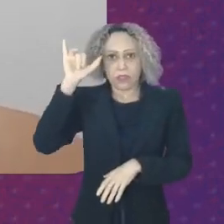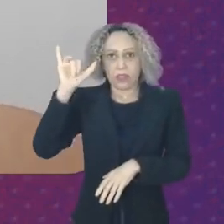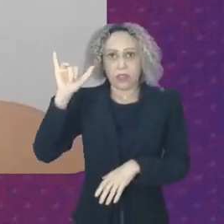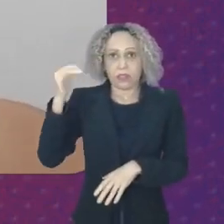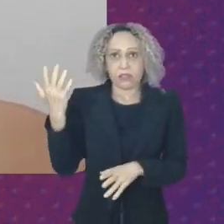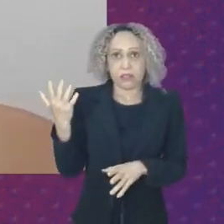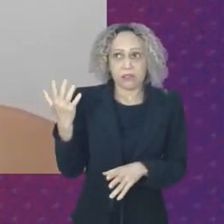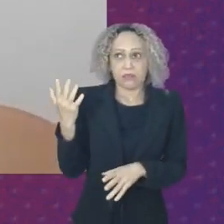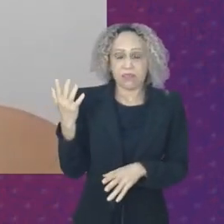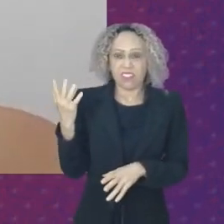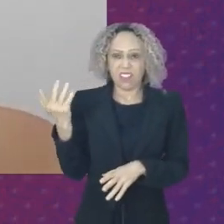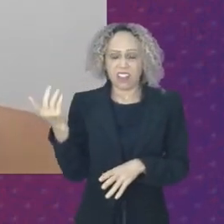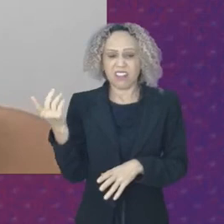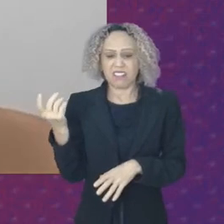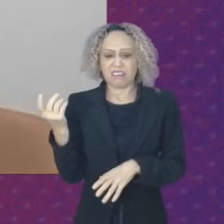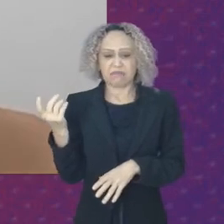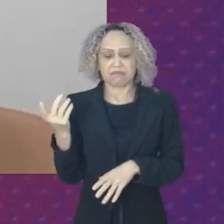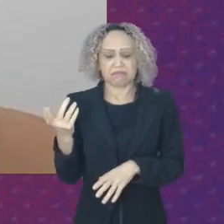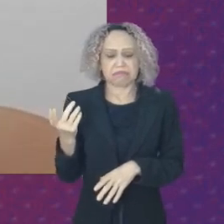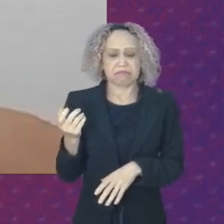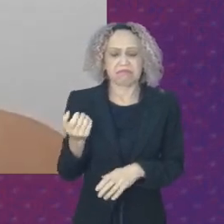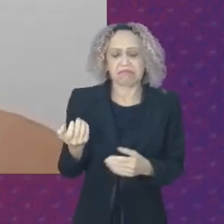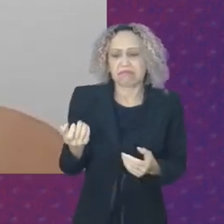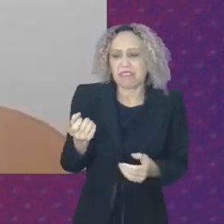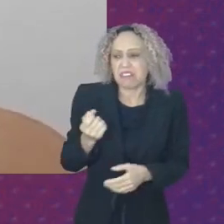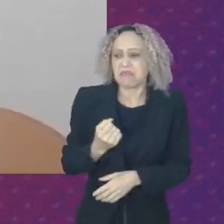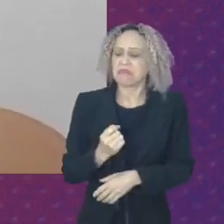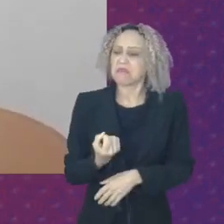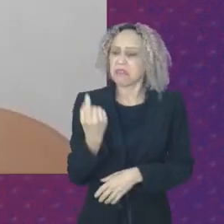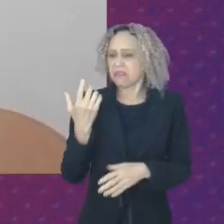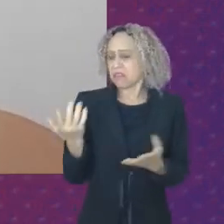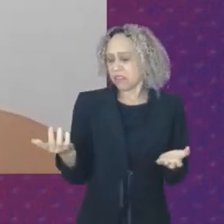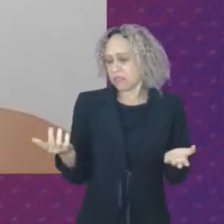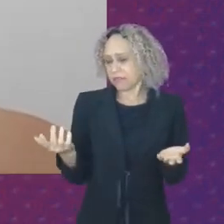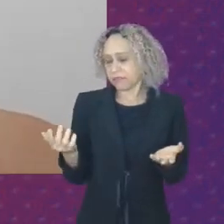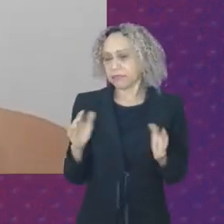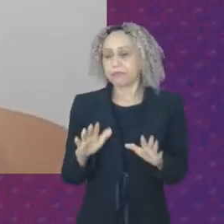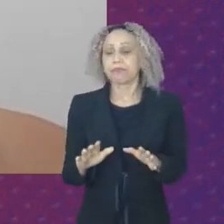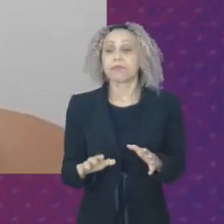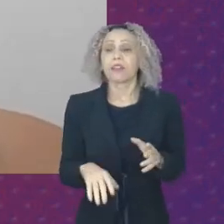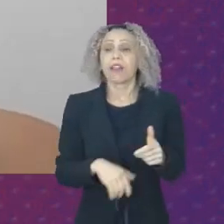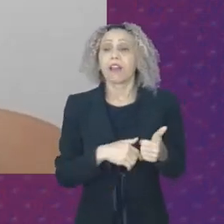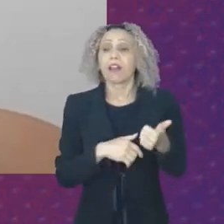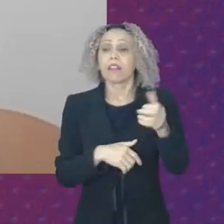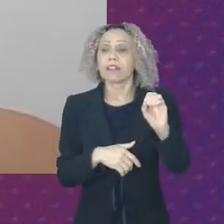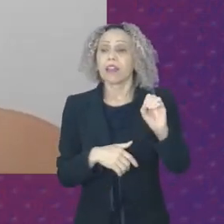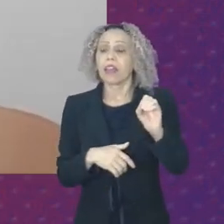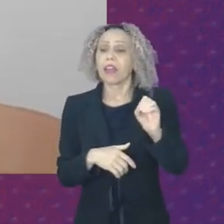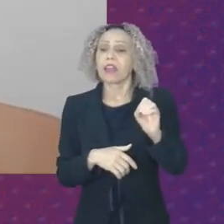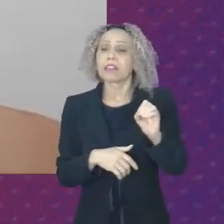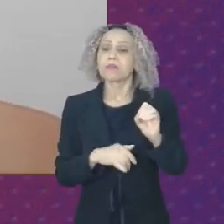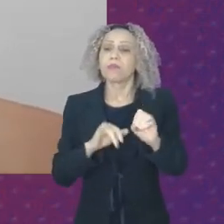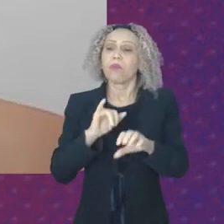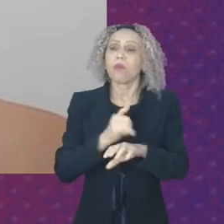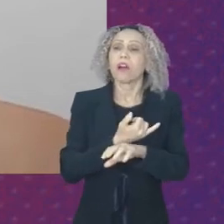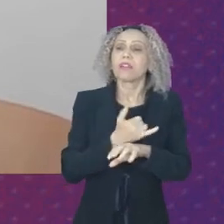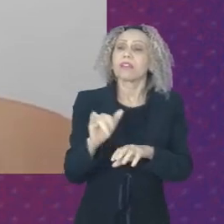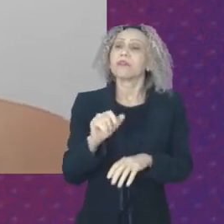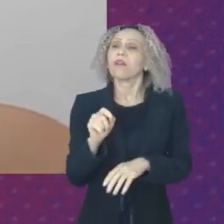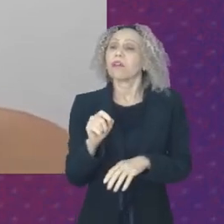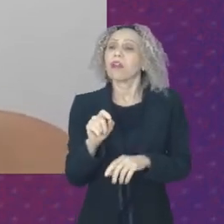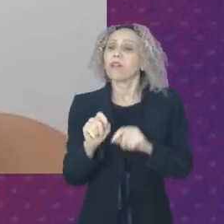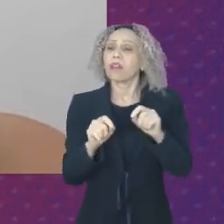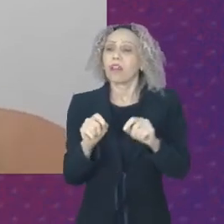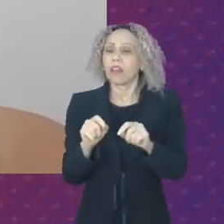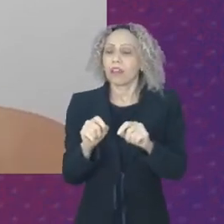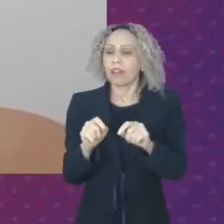campanha. O décimo arquétipo que a gente pode utilizar para construir essa comunicação de campanha é o do